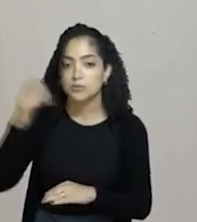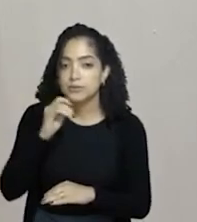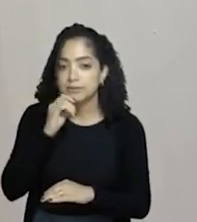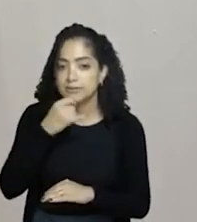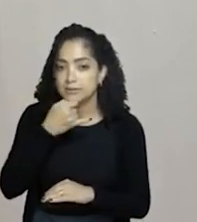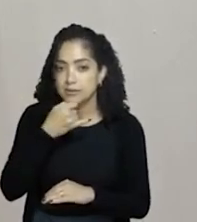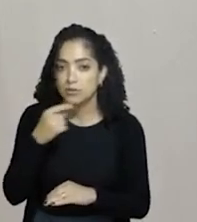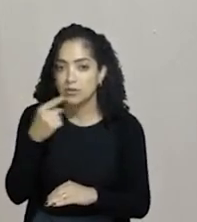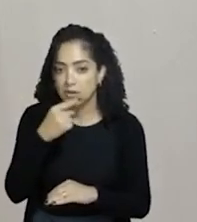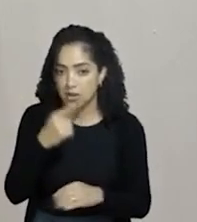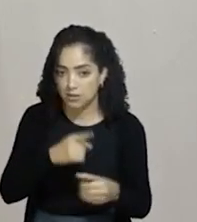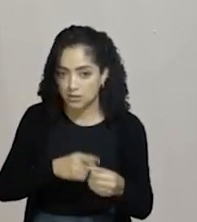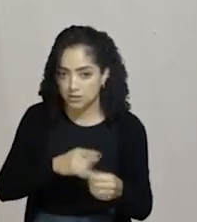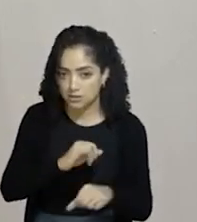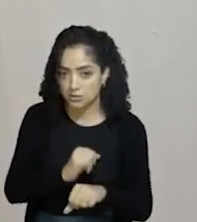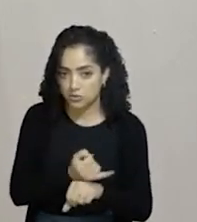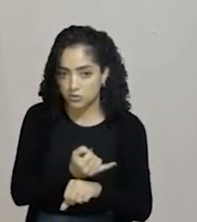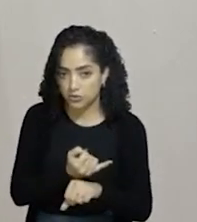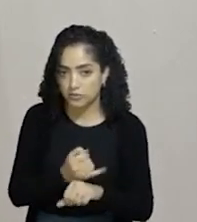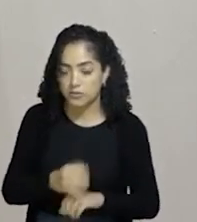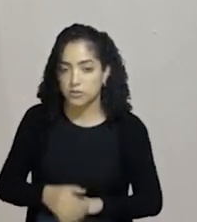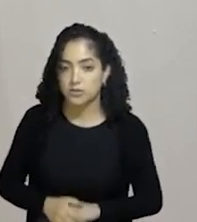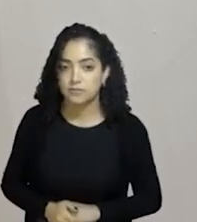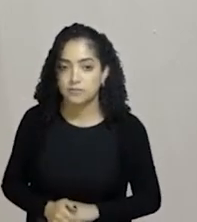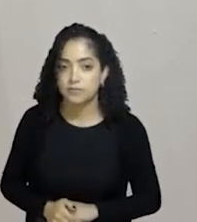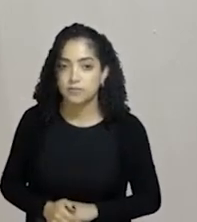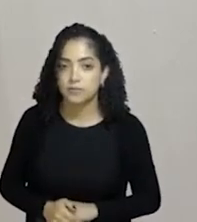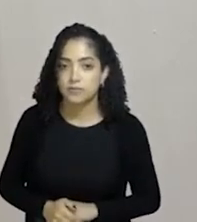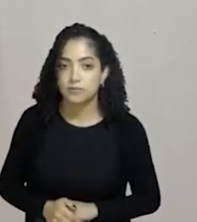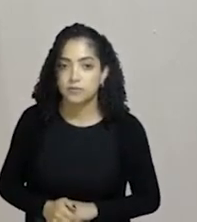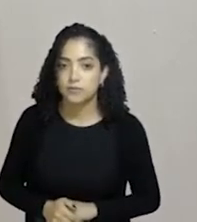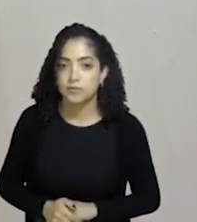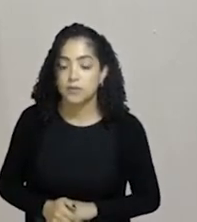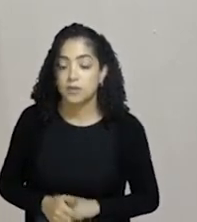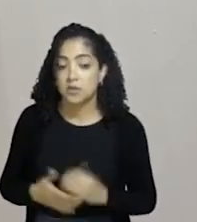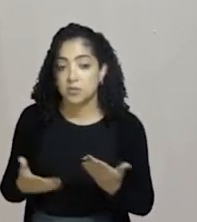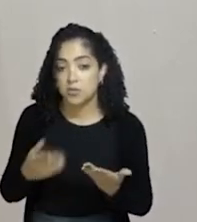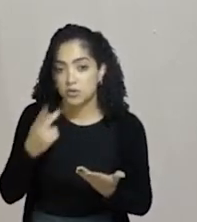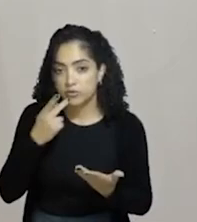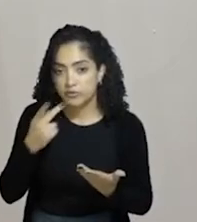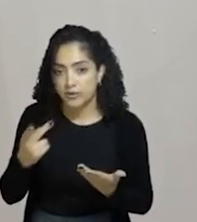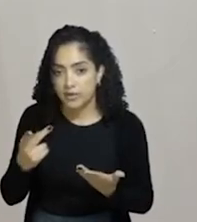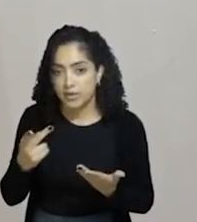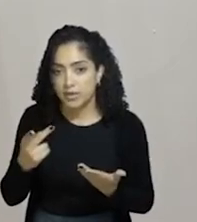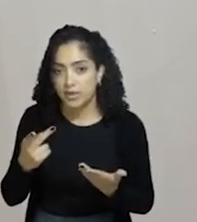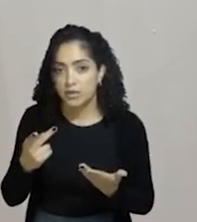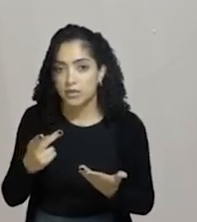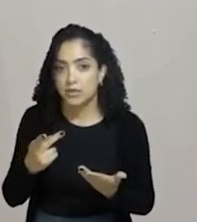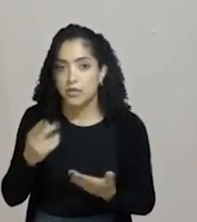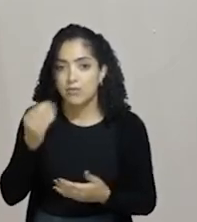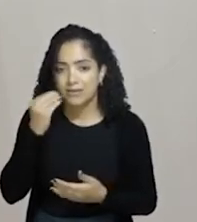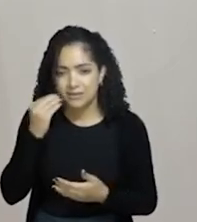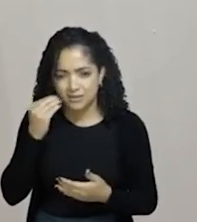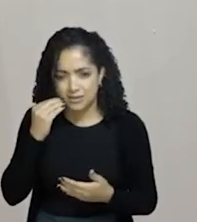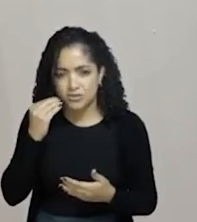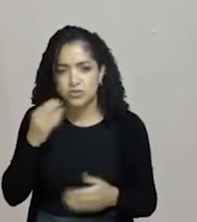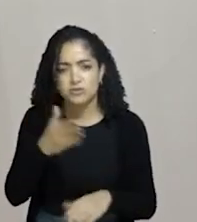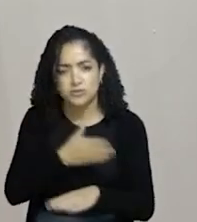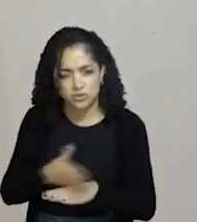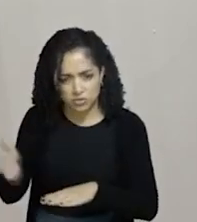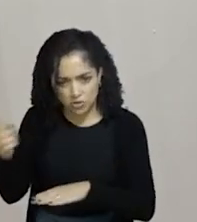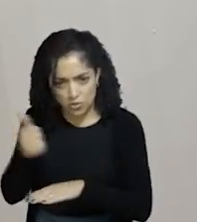na cidade de Joinville ontem pode se configurar pode ser chamado a nosso entendimento uma tentativa de golpe